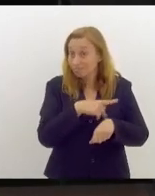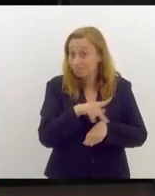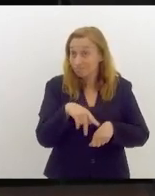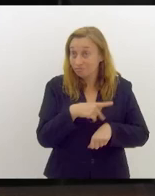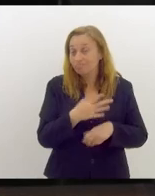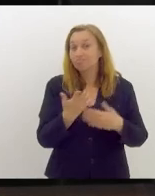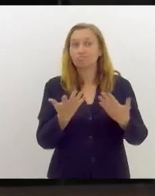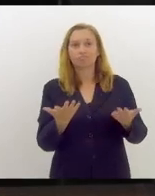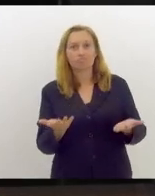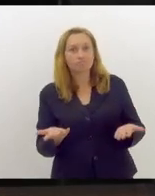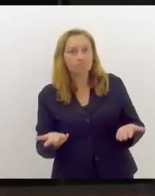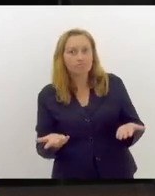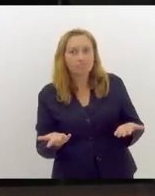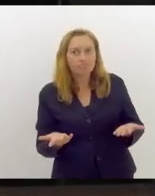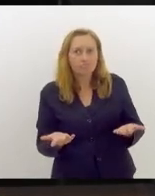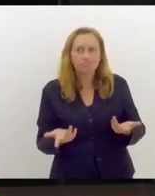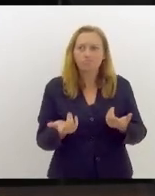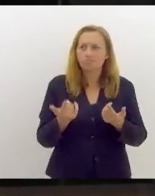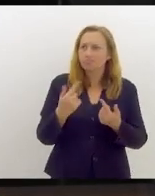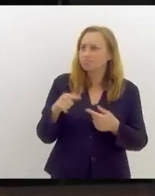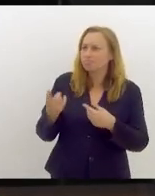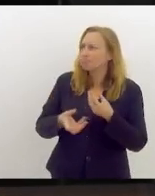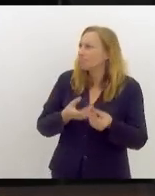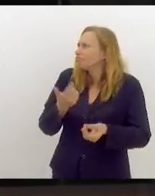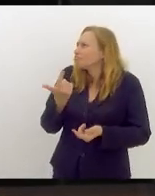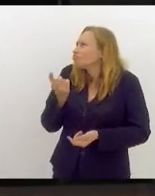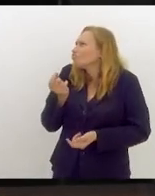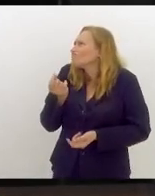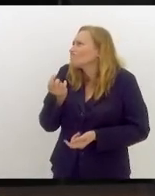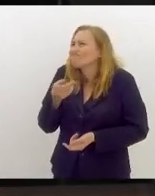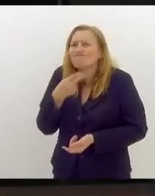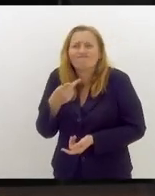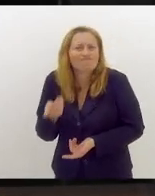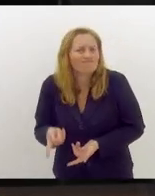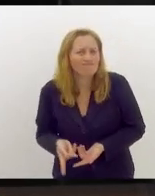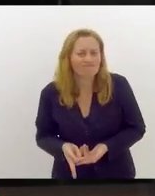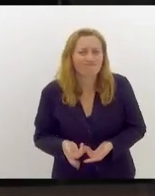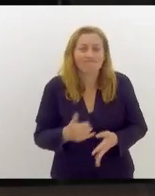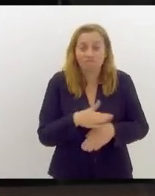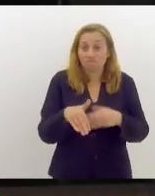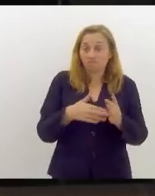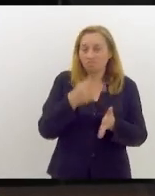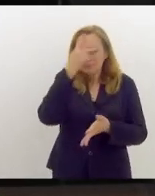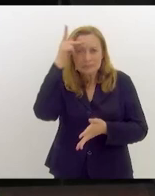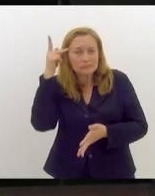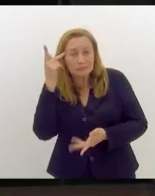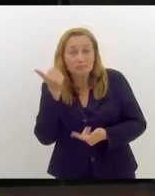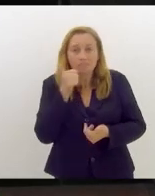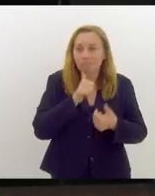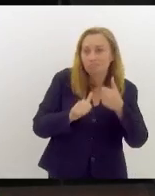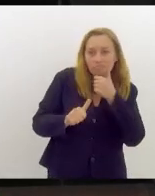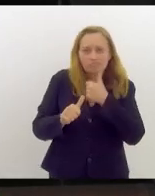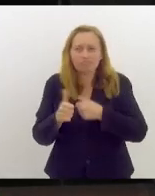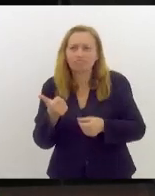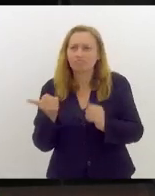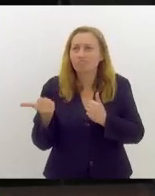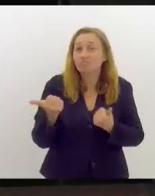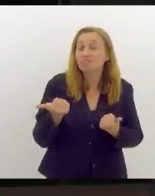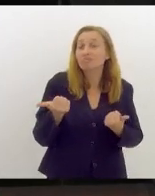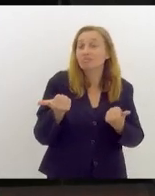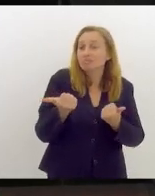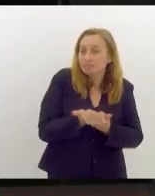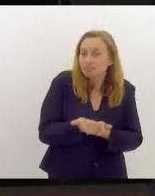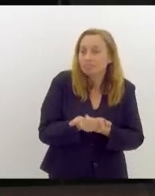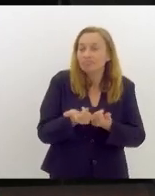algo inquestionável que seja algo que todos aqueles e aquelas que apostam